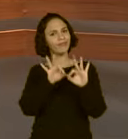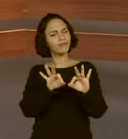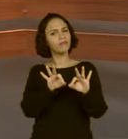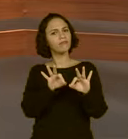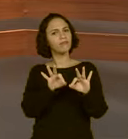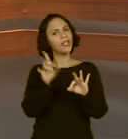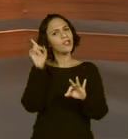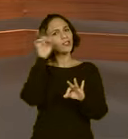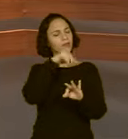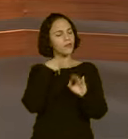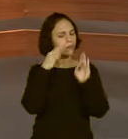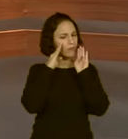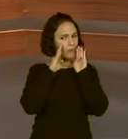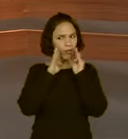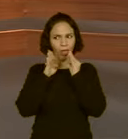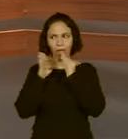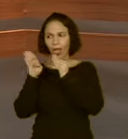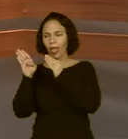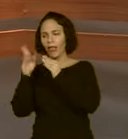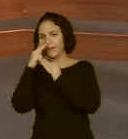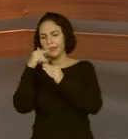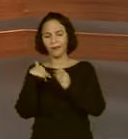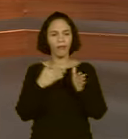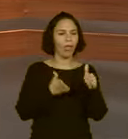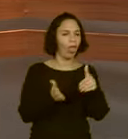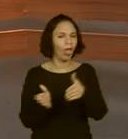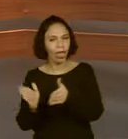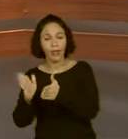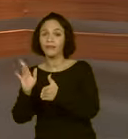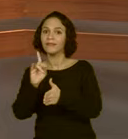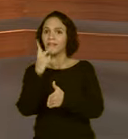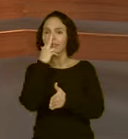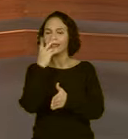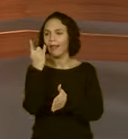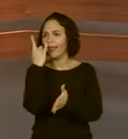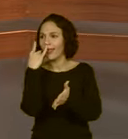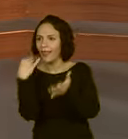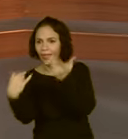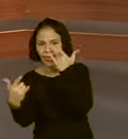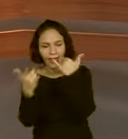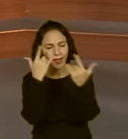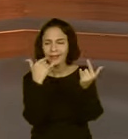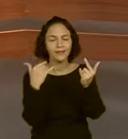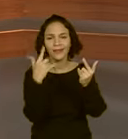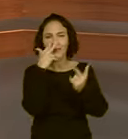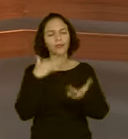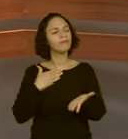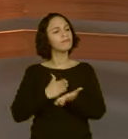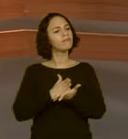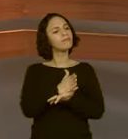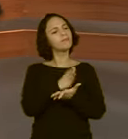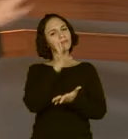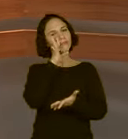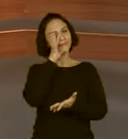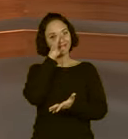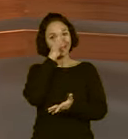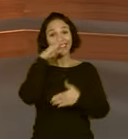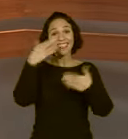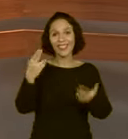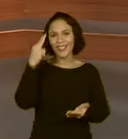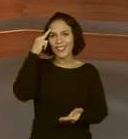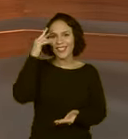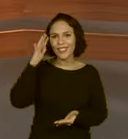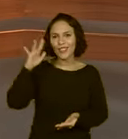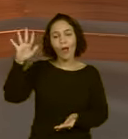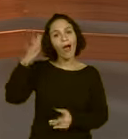mais difícil de você cair em tentação, digamos assim. Então, ter sonhos é o que nos ajuda